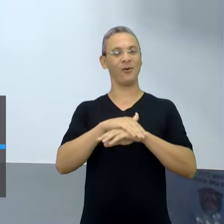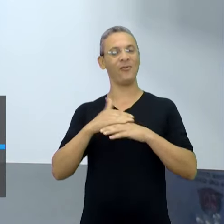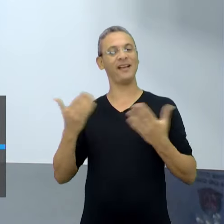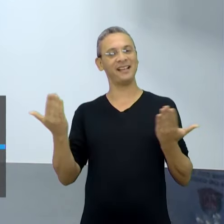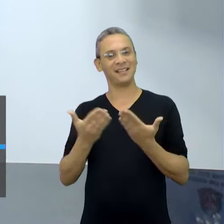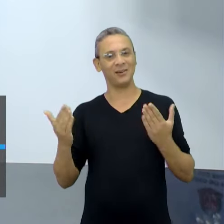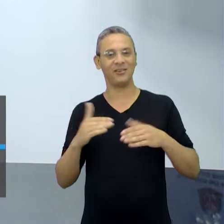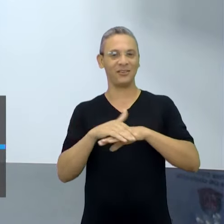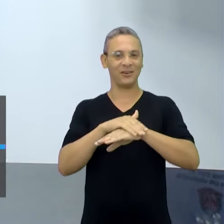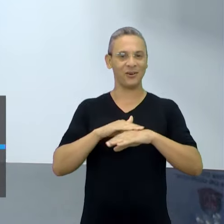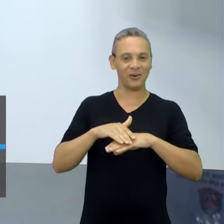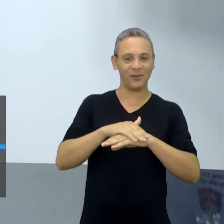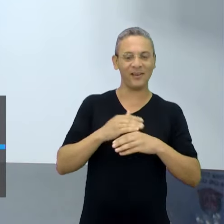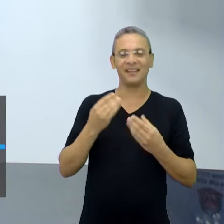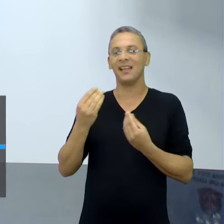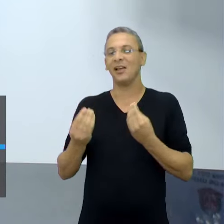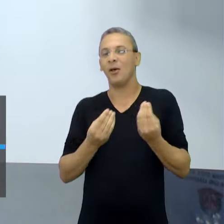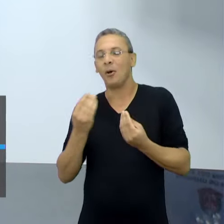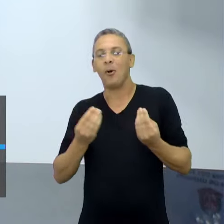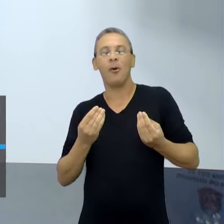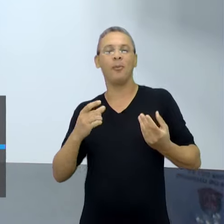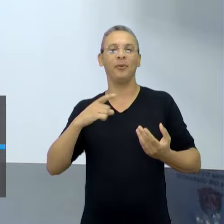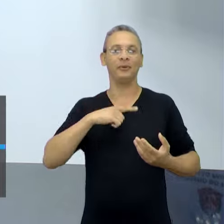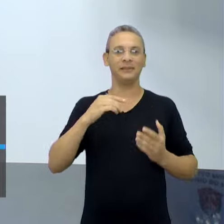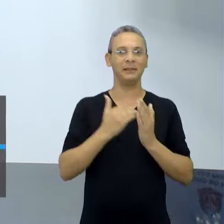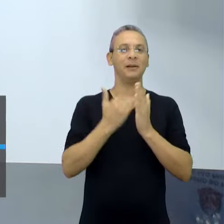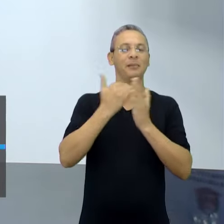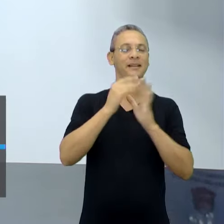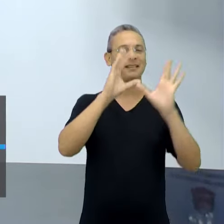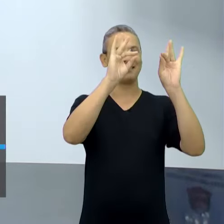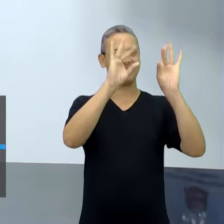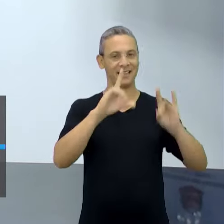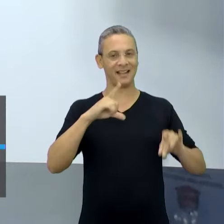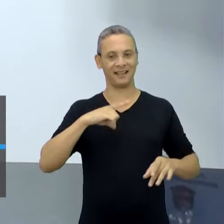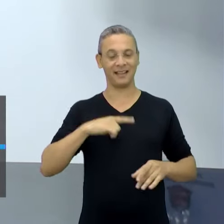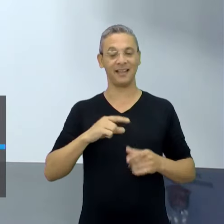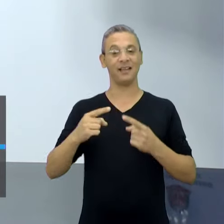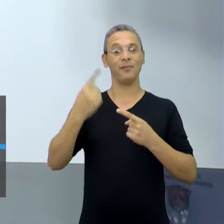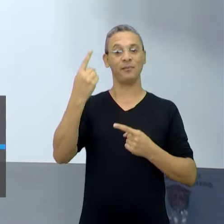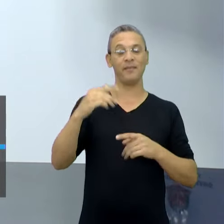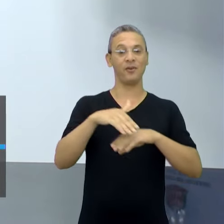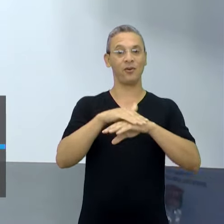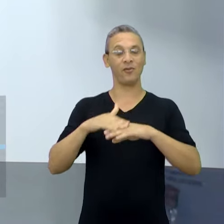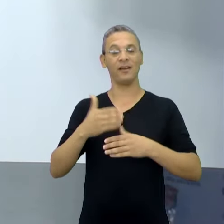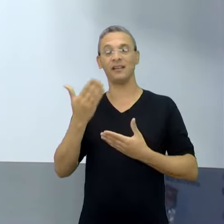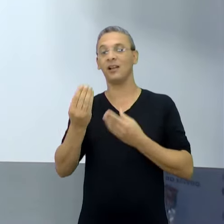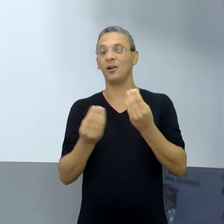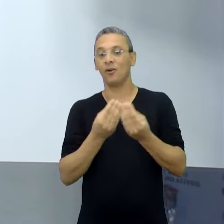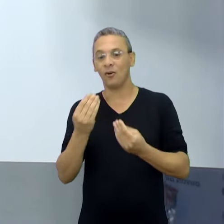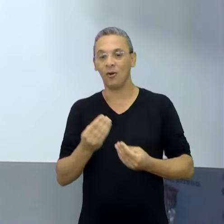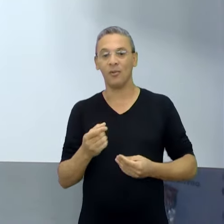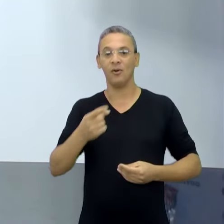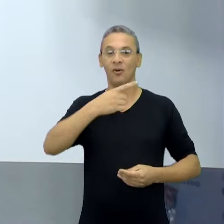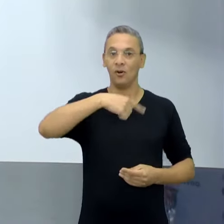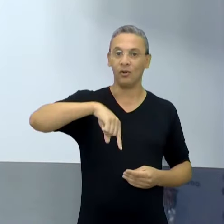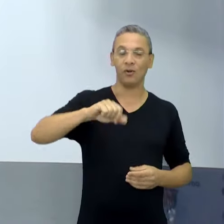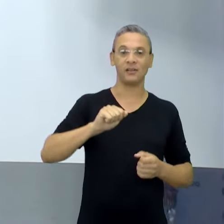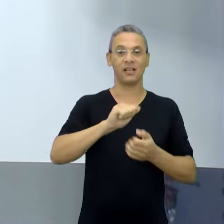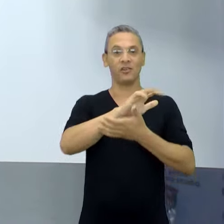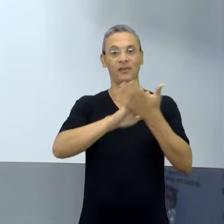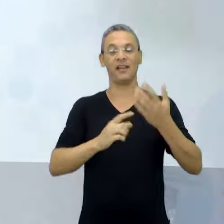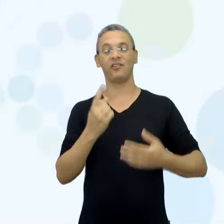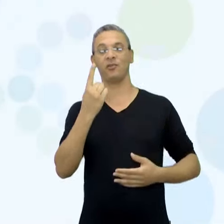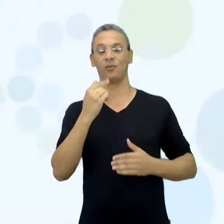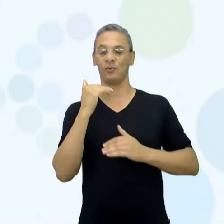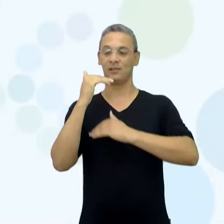gente vai ganhar um pouquinho mais de corpo nessa discussão e tudo mais, tem umas coisinhas bacanas. Primeiro vamos começar como de costume, a gente está na atividade 1,